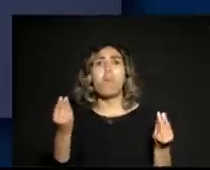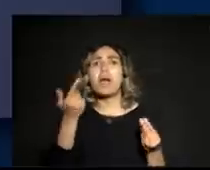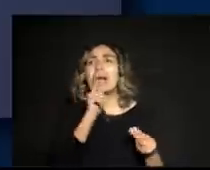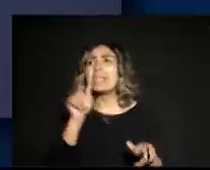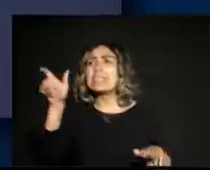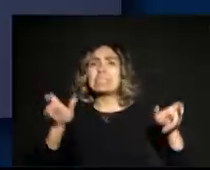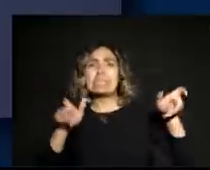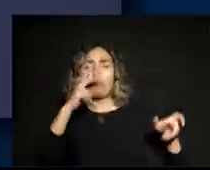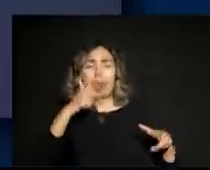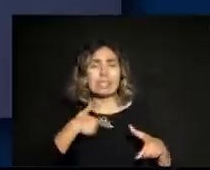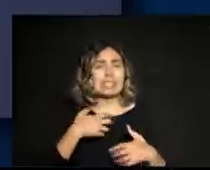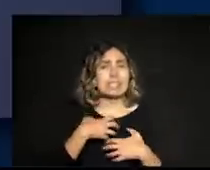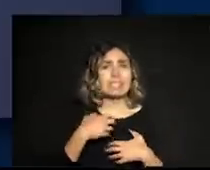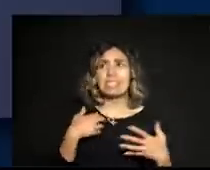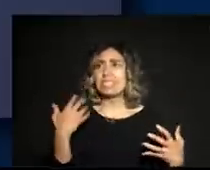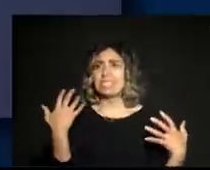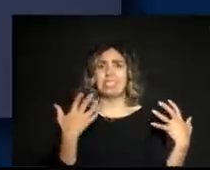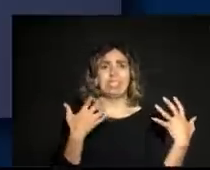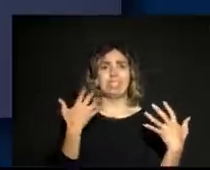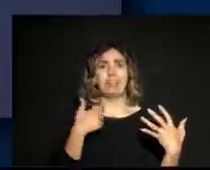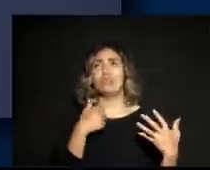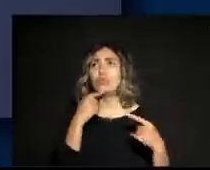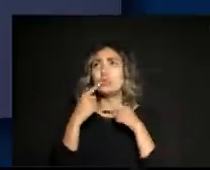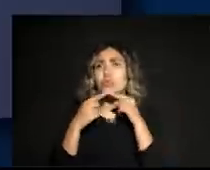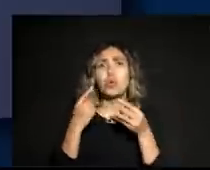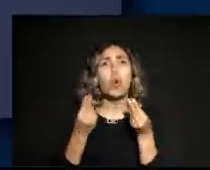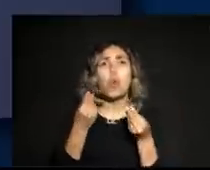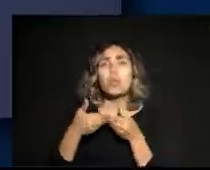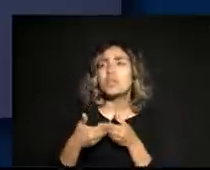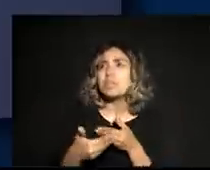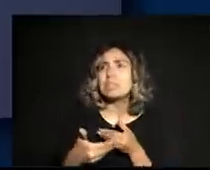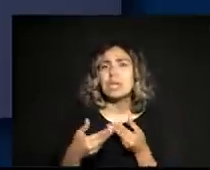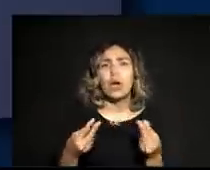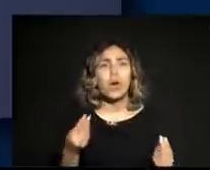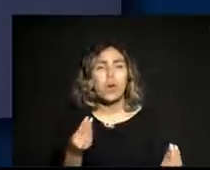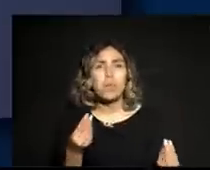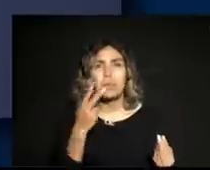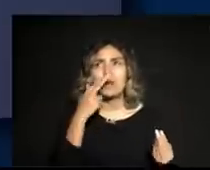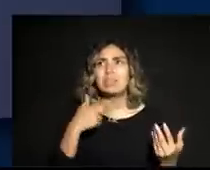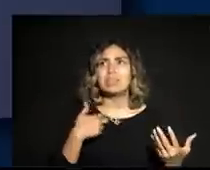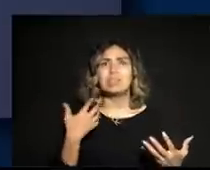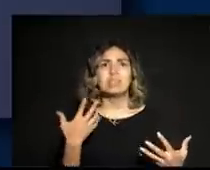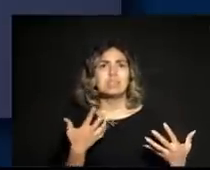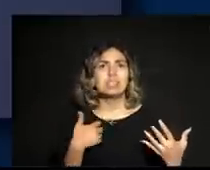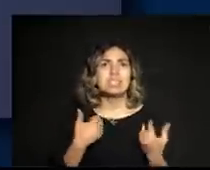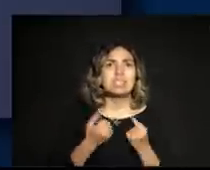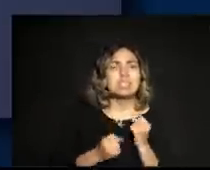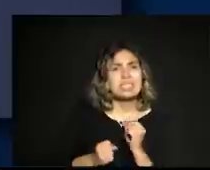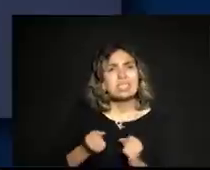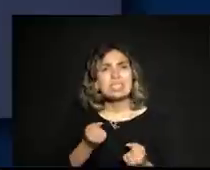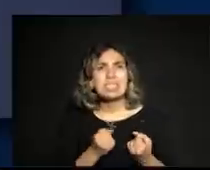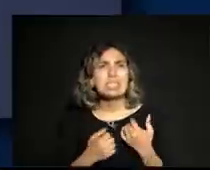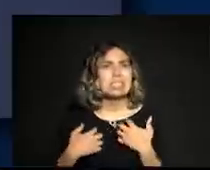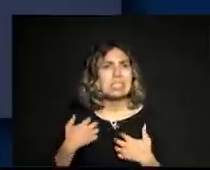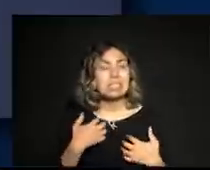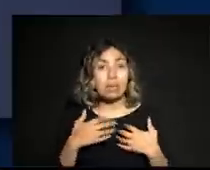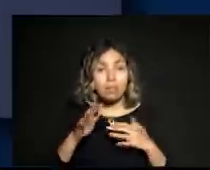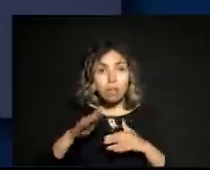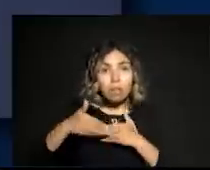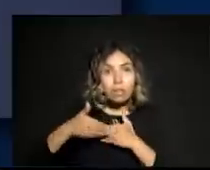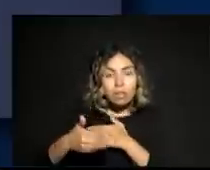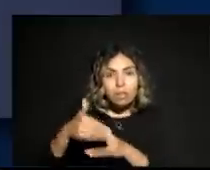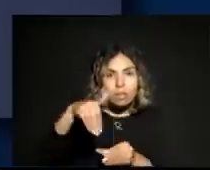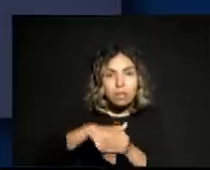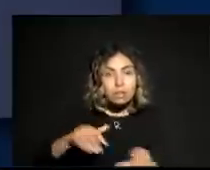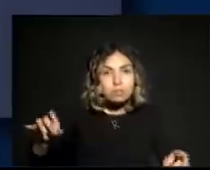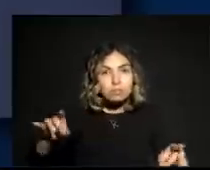uma angústia um barulho uma dúvida como é que vai ser passada a incerteza eleitoral é curiosamente